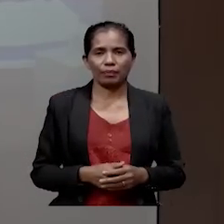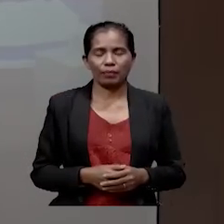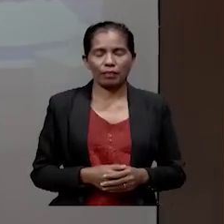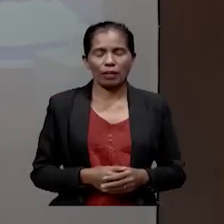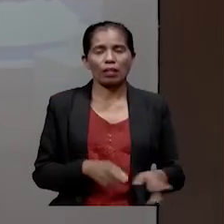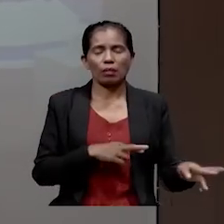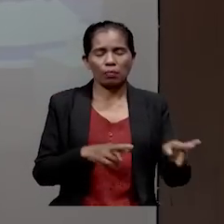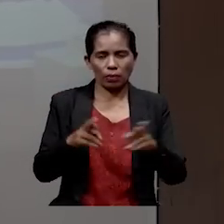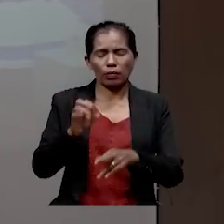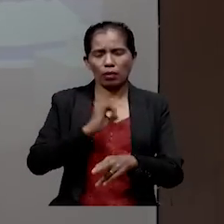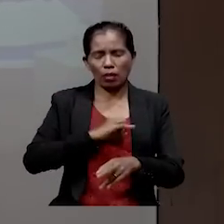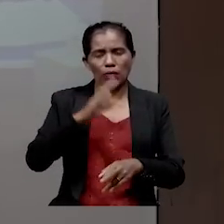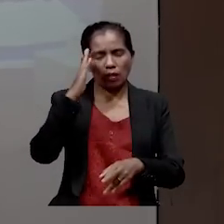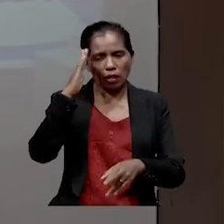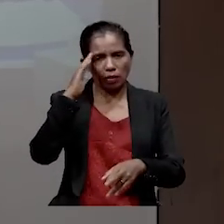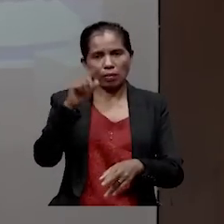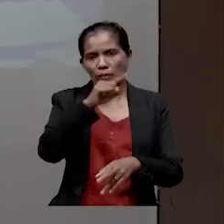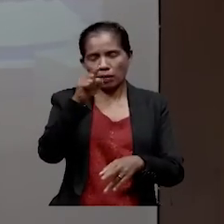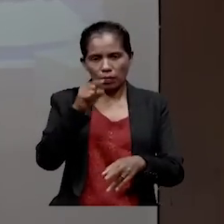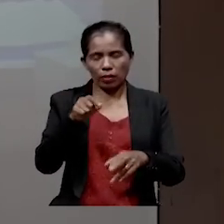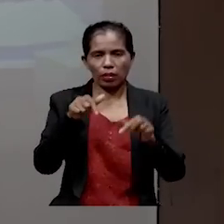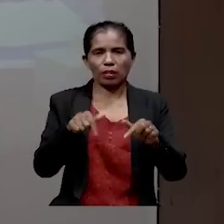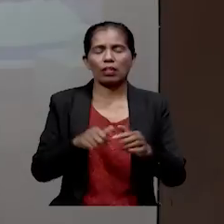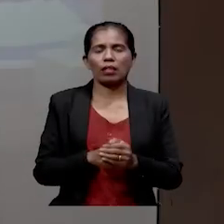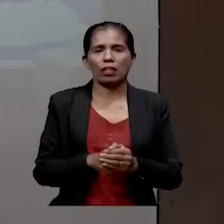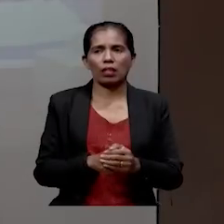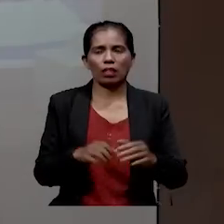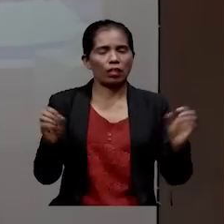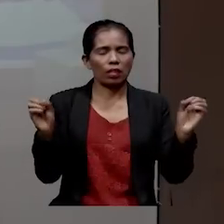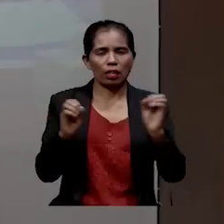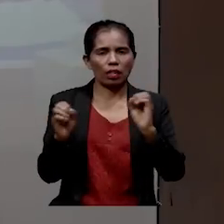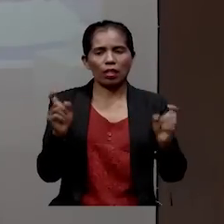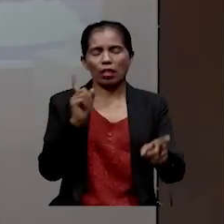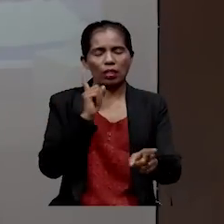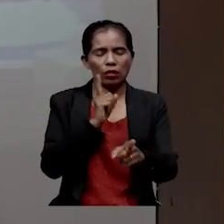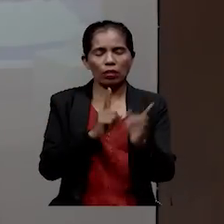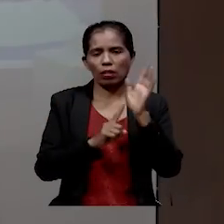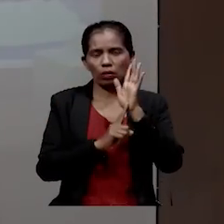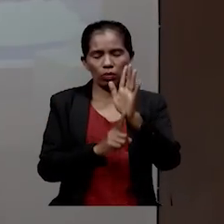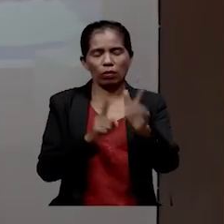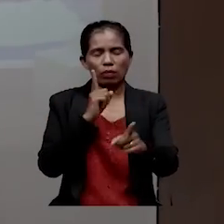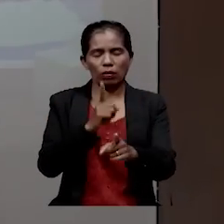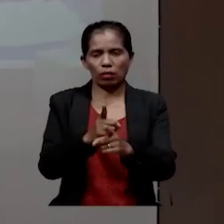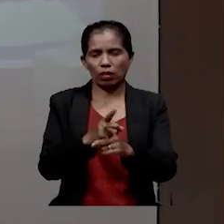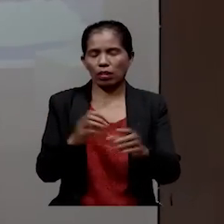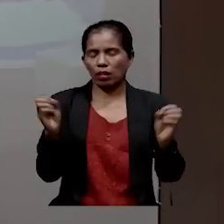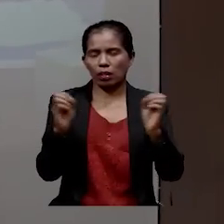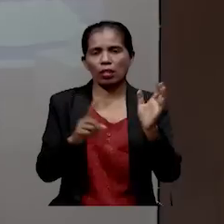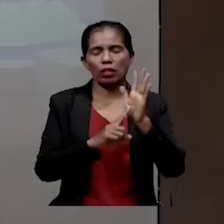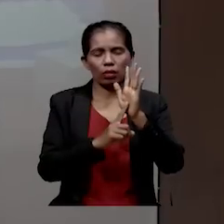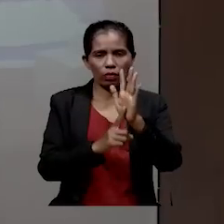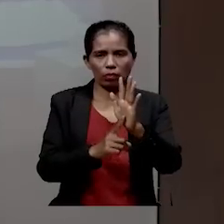Pronto, hava noia pergunta aí da né, rasi, laia lógica. Não la reflete a